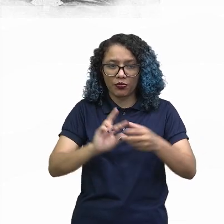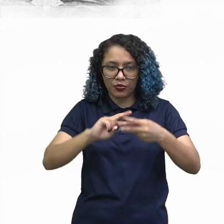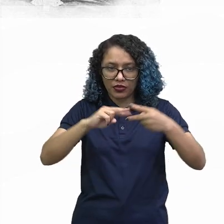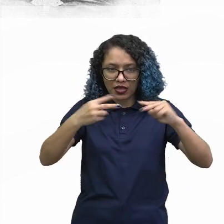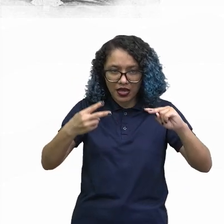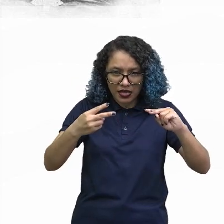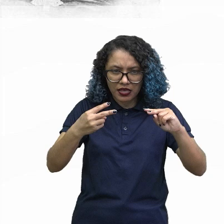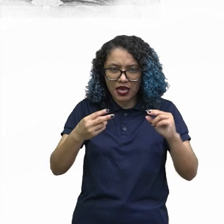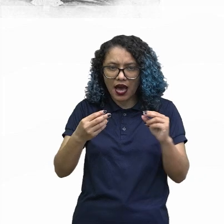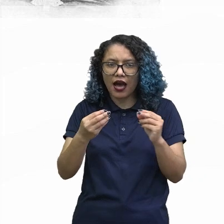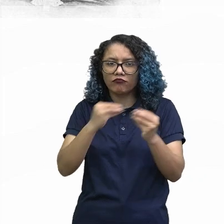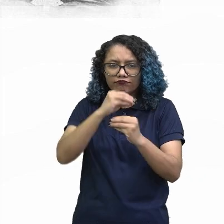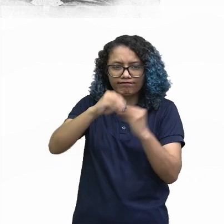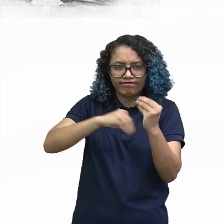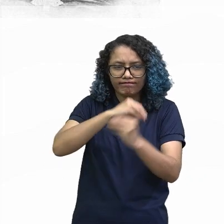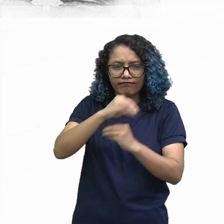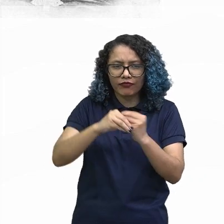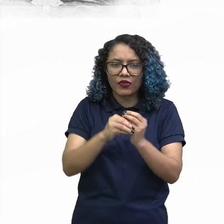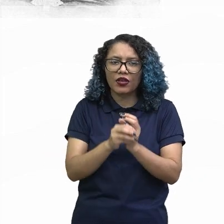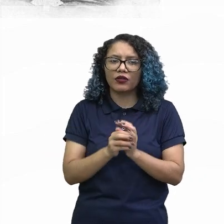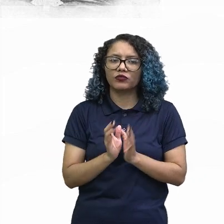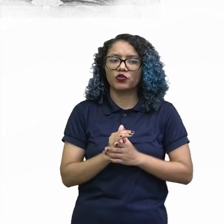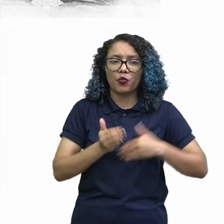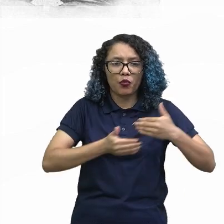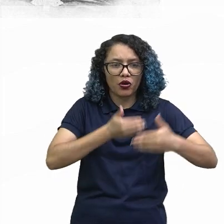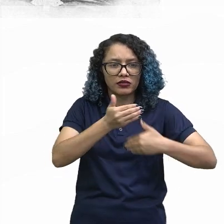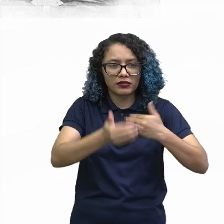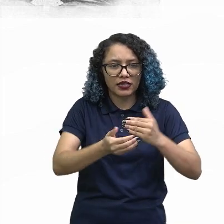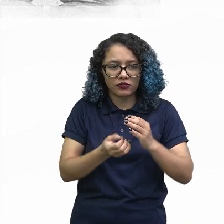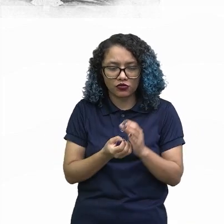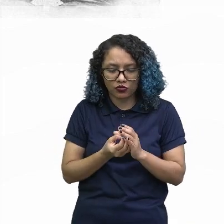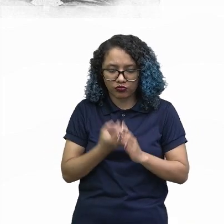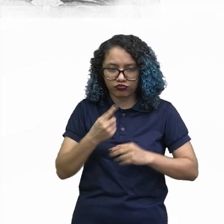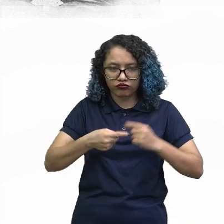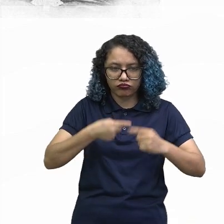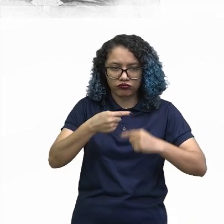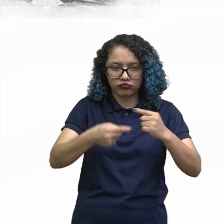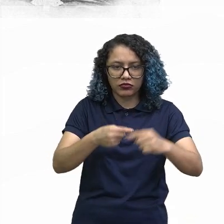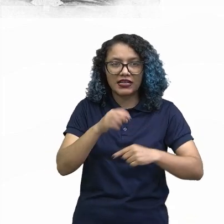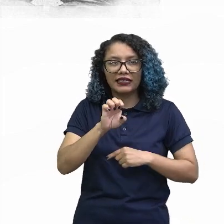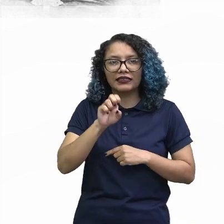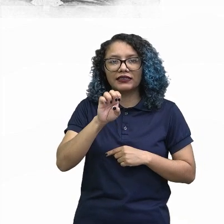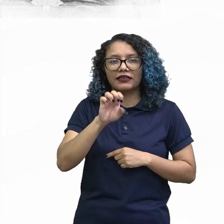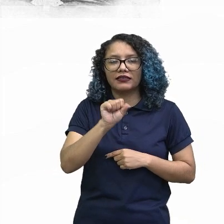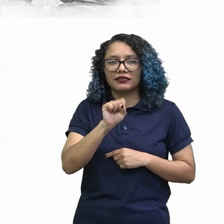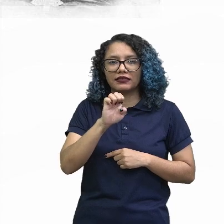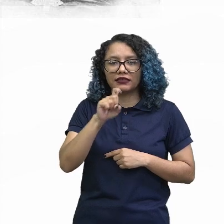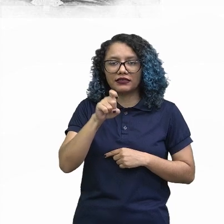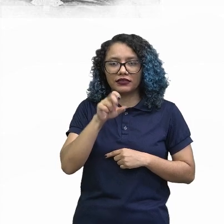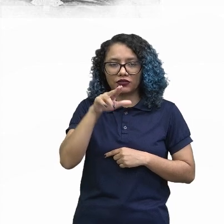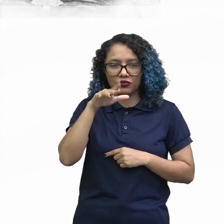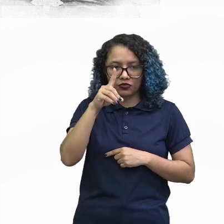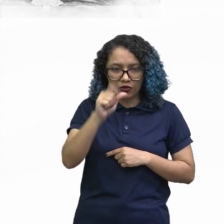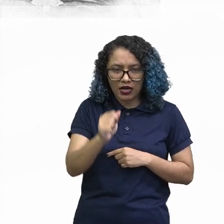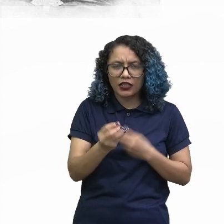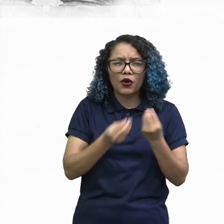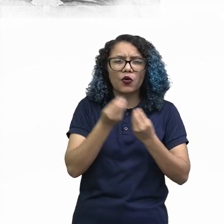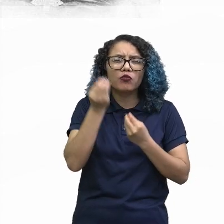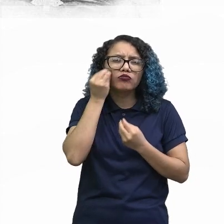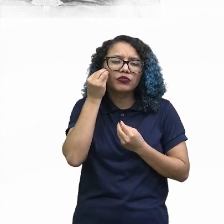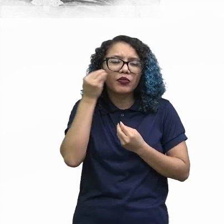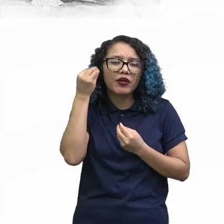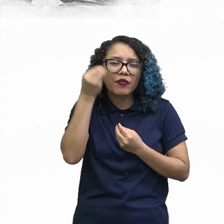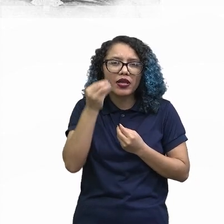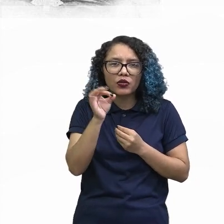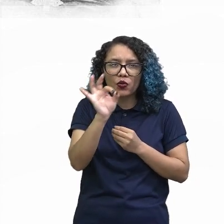processo de reprodução sexuada, por meio dos seus experimentos envolvendo o cruzamento de ervilhas,